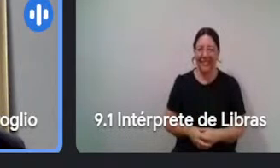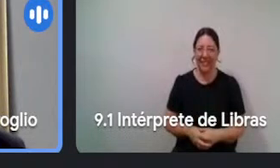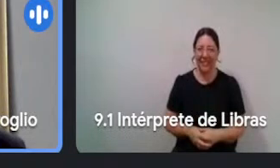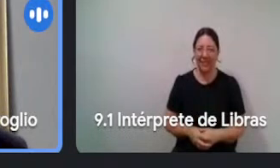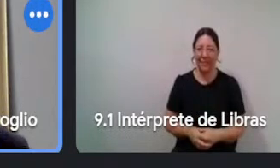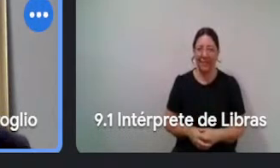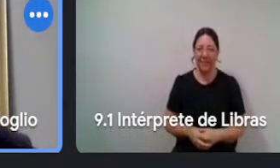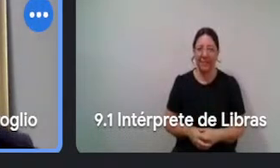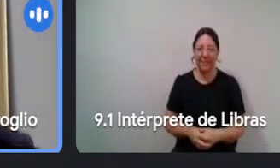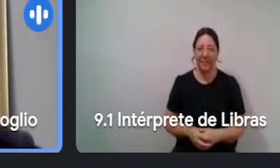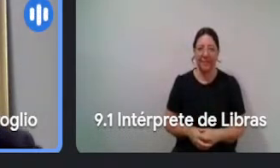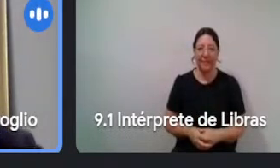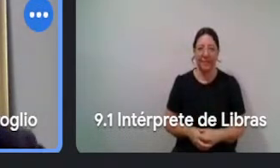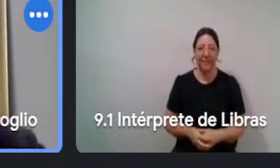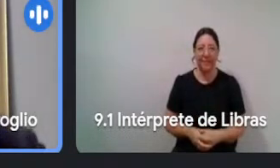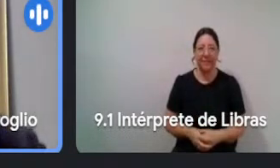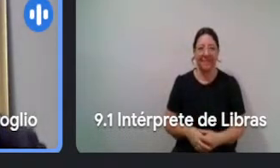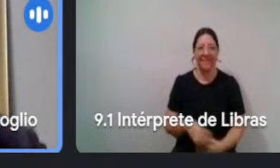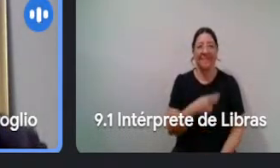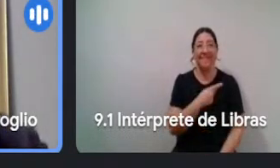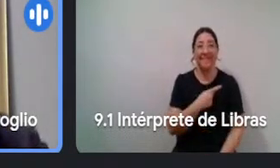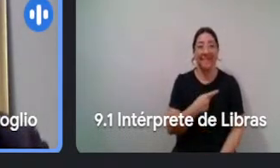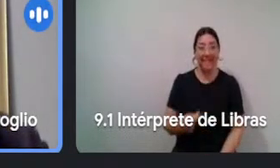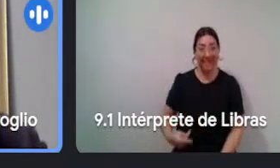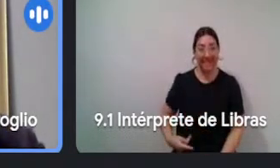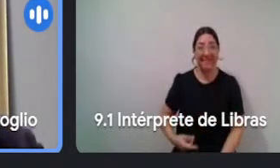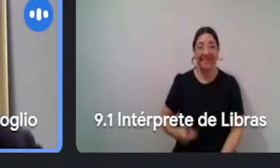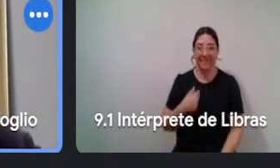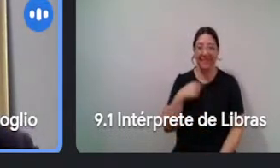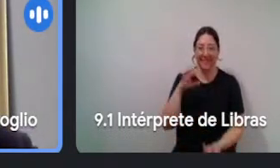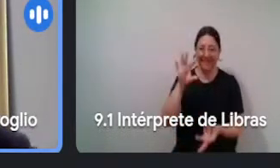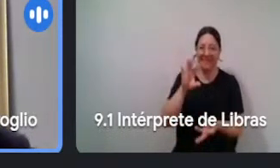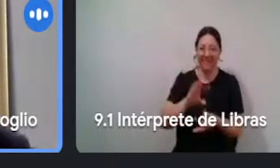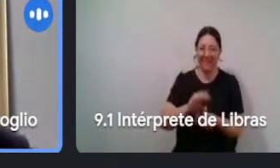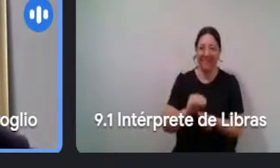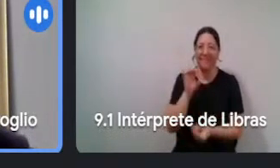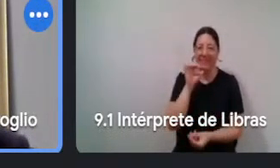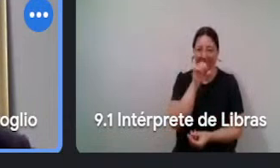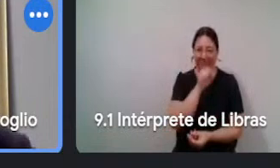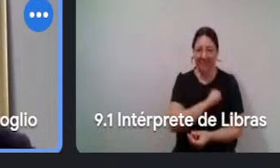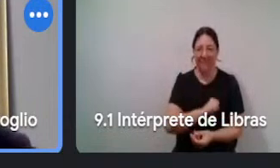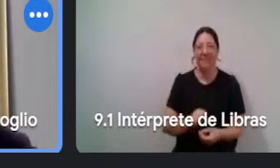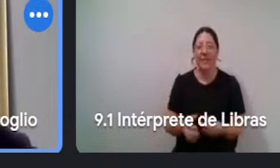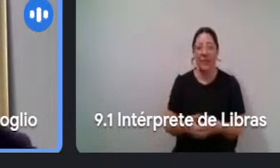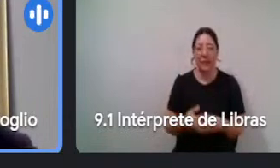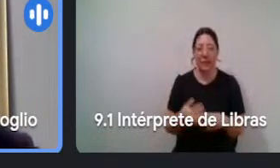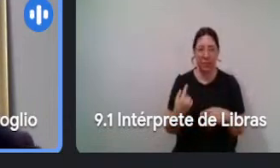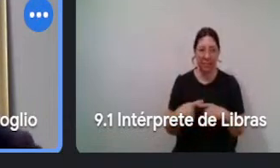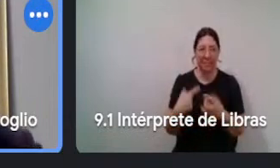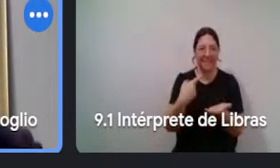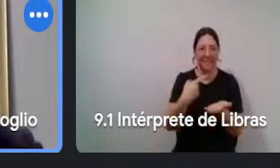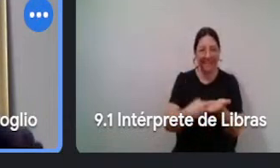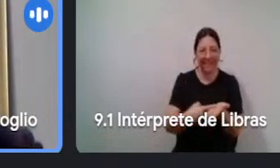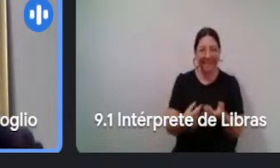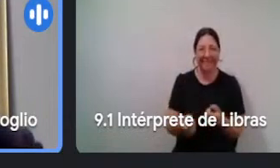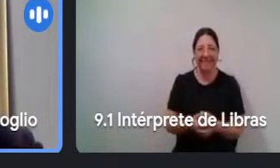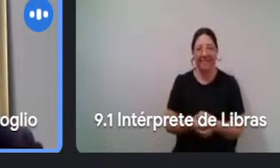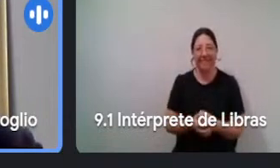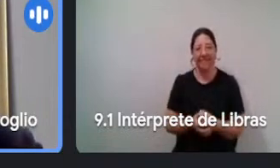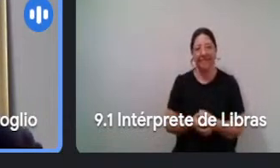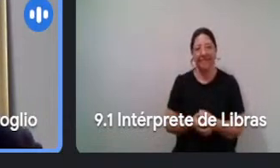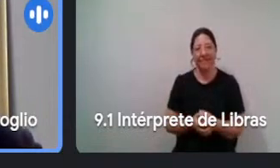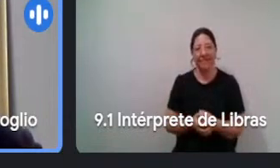Senhor presidente, bem, vou ser muito breve em razão dos compromissos e, enfim,